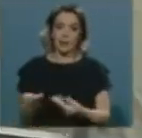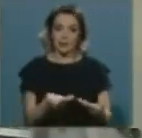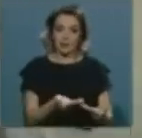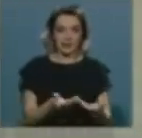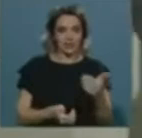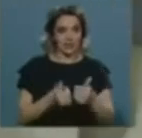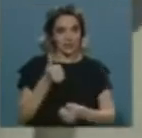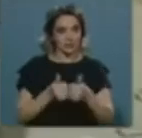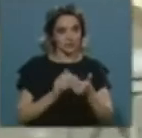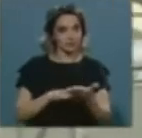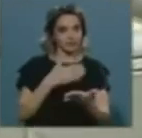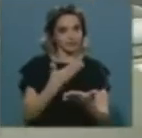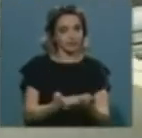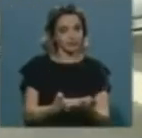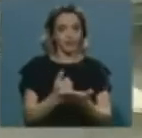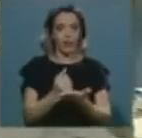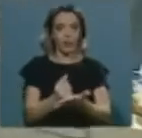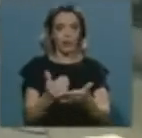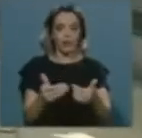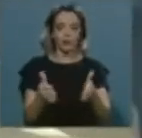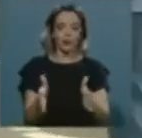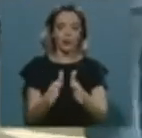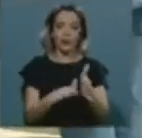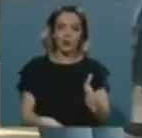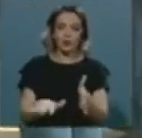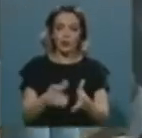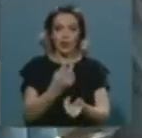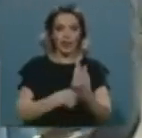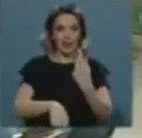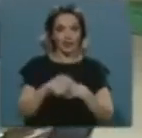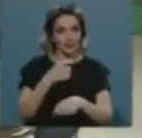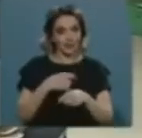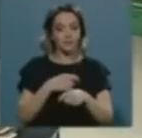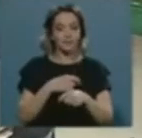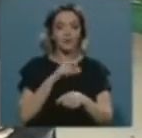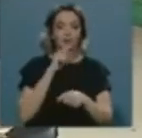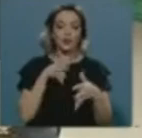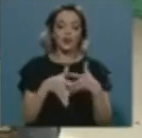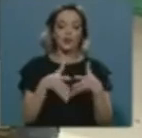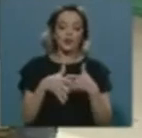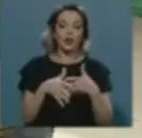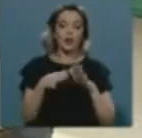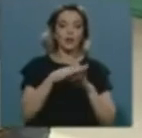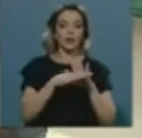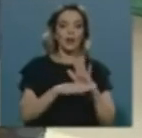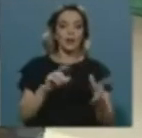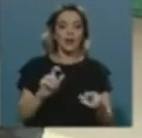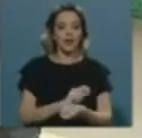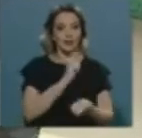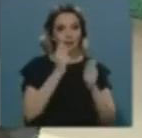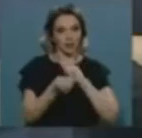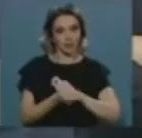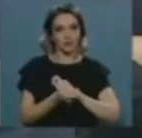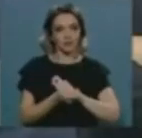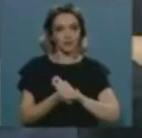candidatura para apoios na reabertura dos espaços comerciais através do programa Adaptar. Já assinei